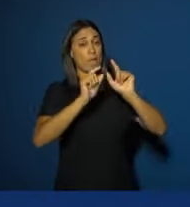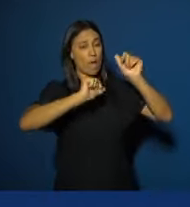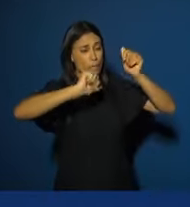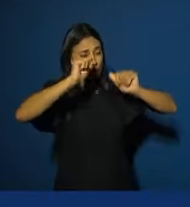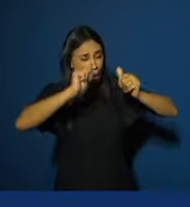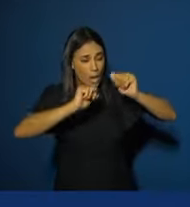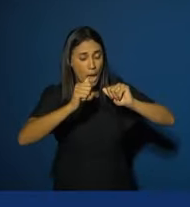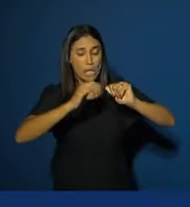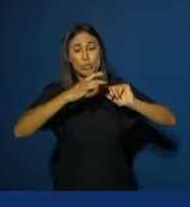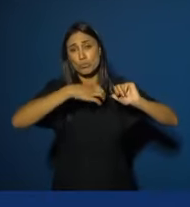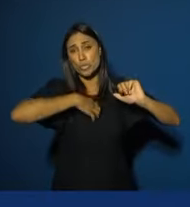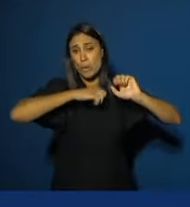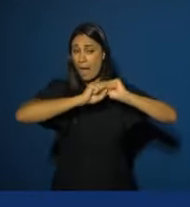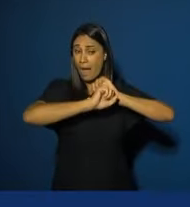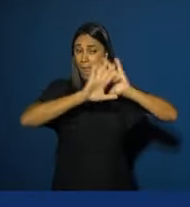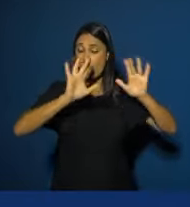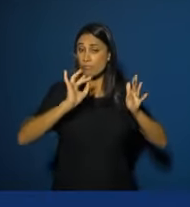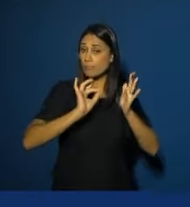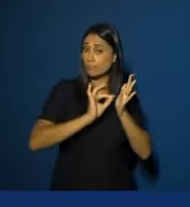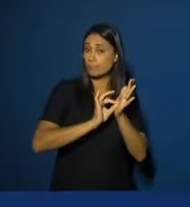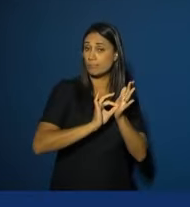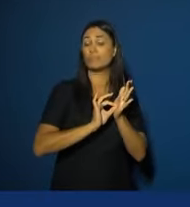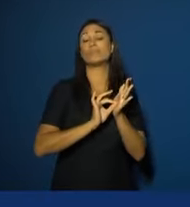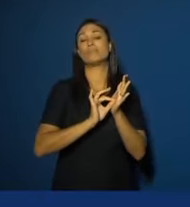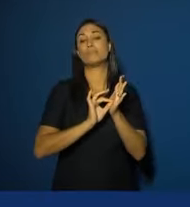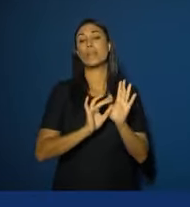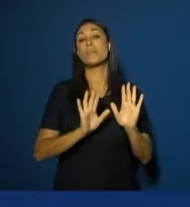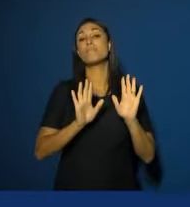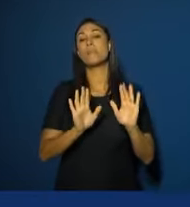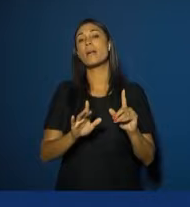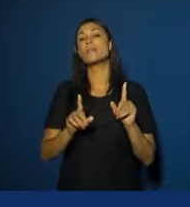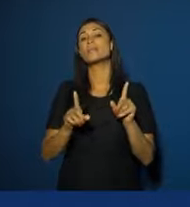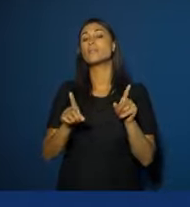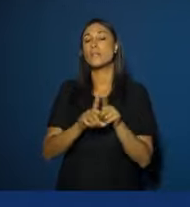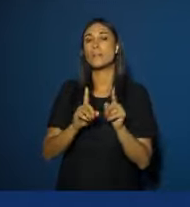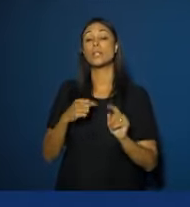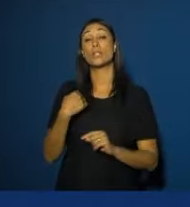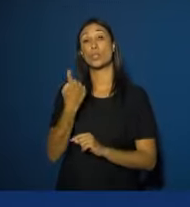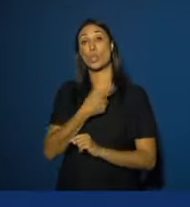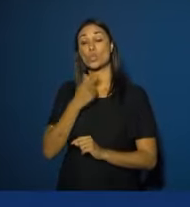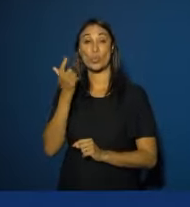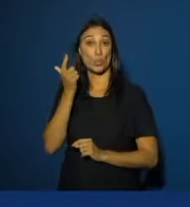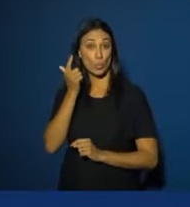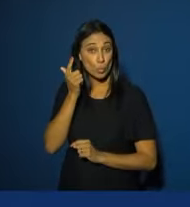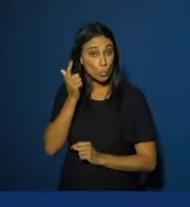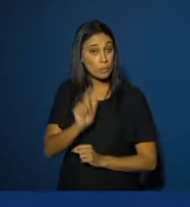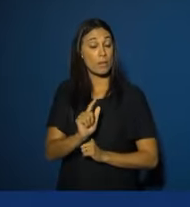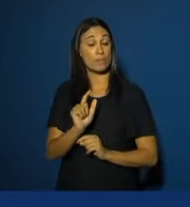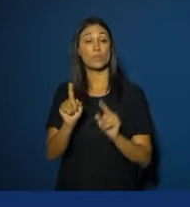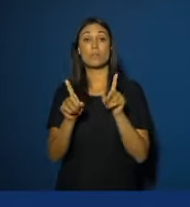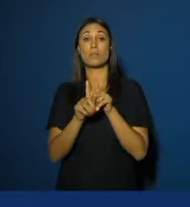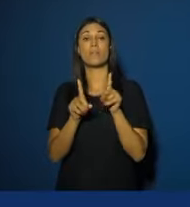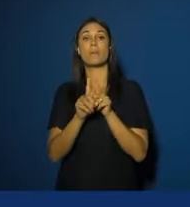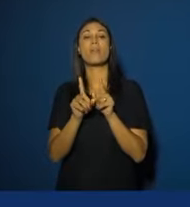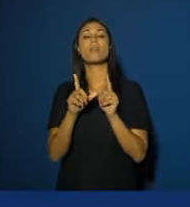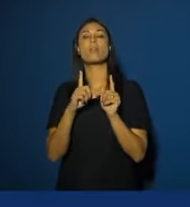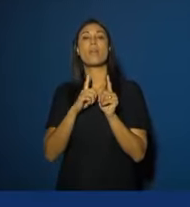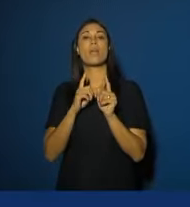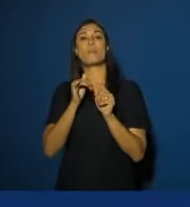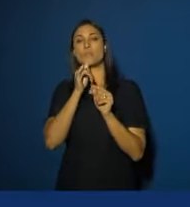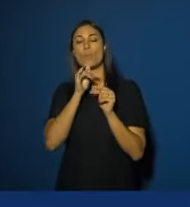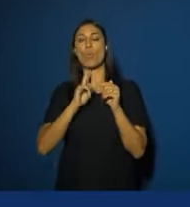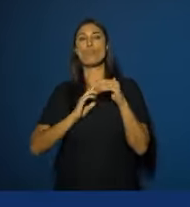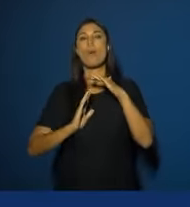forma transparente, republicana, mas que a gente consiga, com o dado,